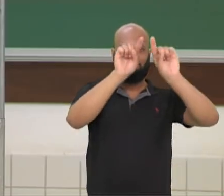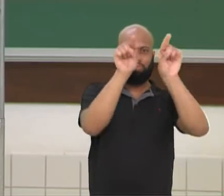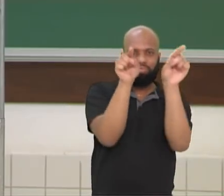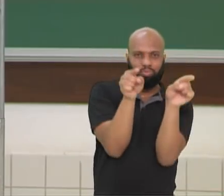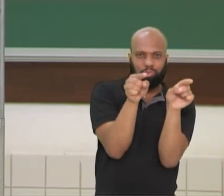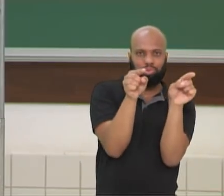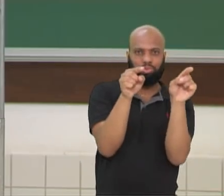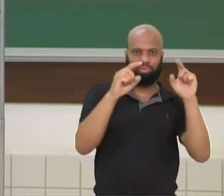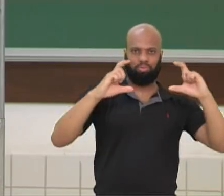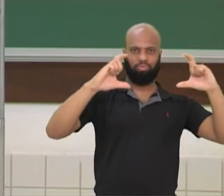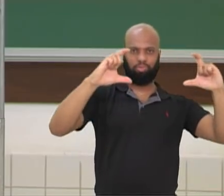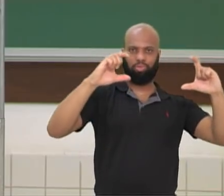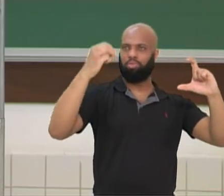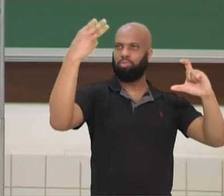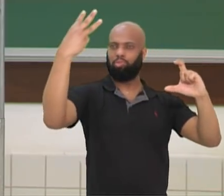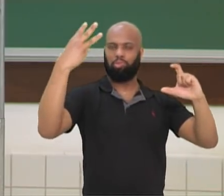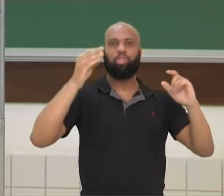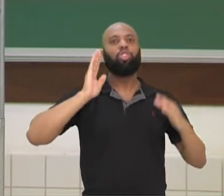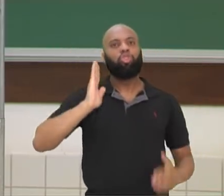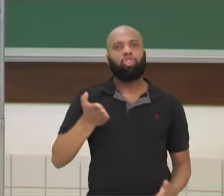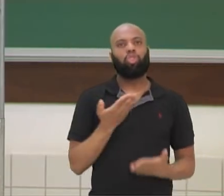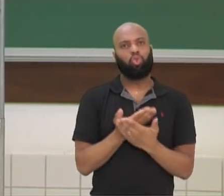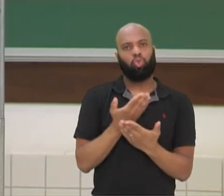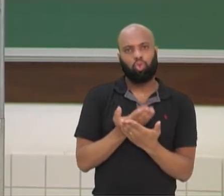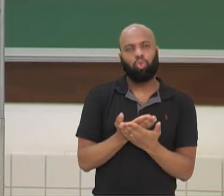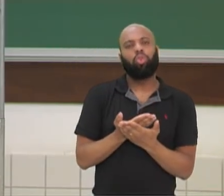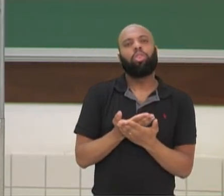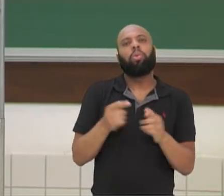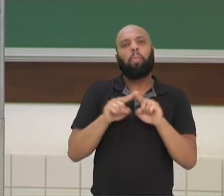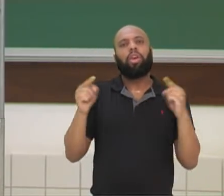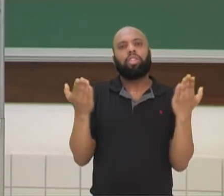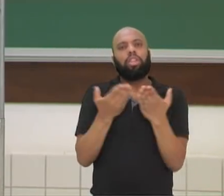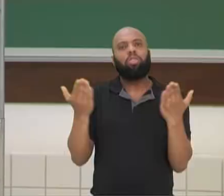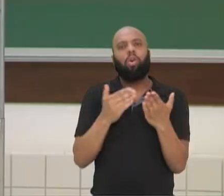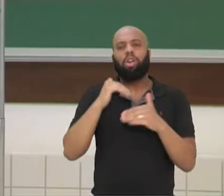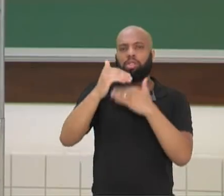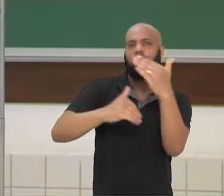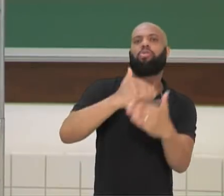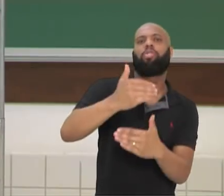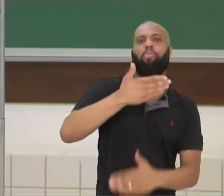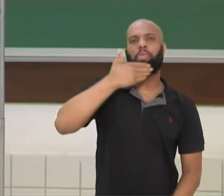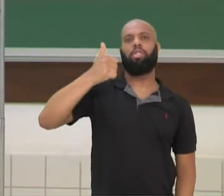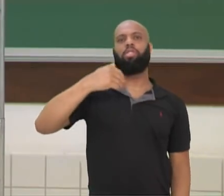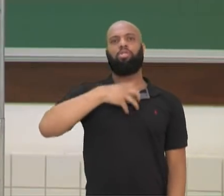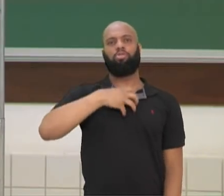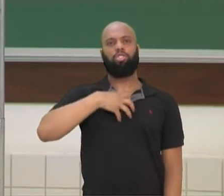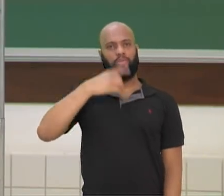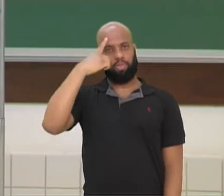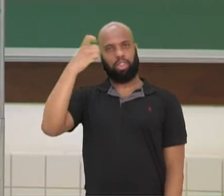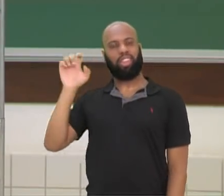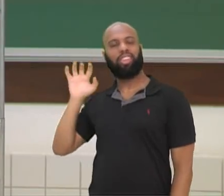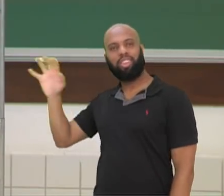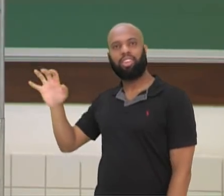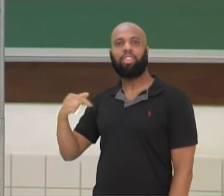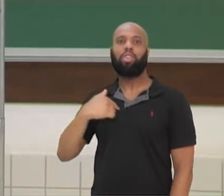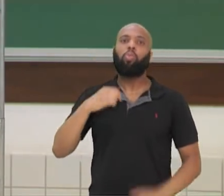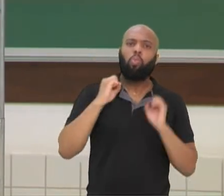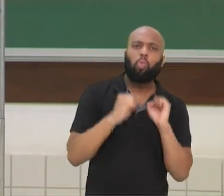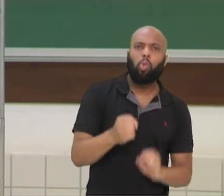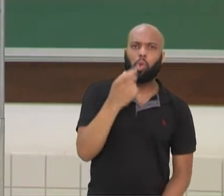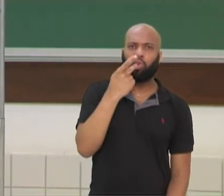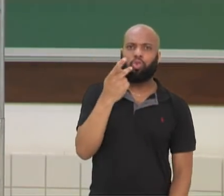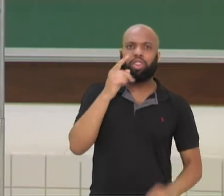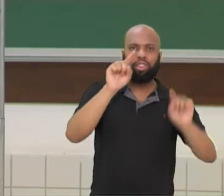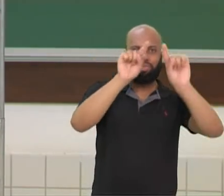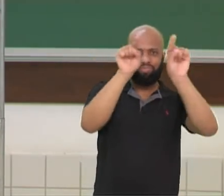dele nas aulas anteriores, rapidamente, e agora nós vamos desenvolver essa ideia um pouco melhor, certo? Eu posso chamar esse cubo